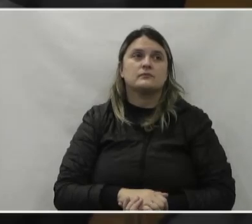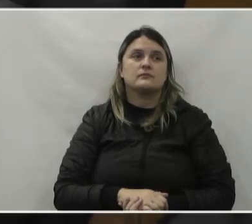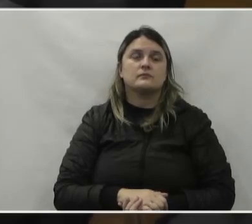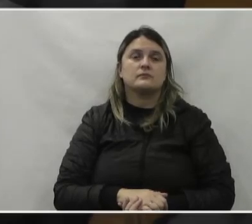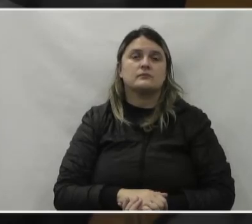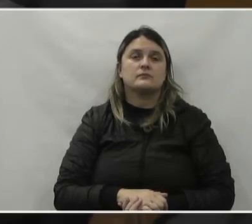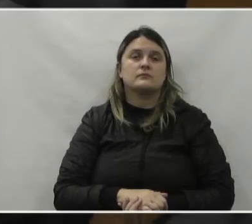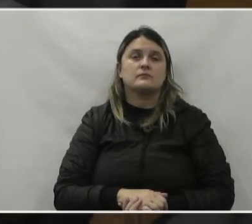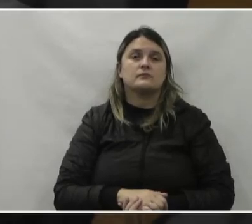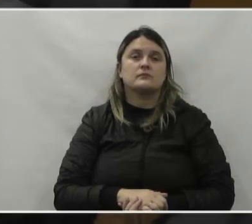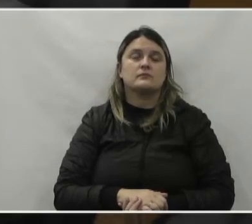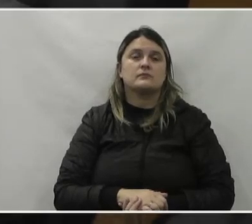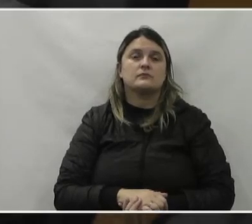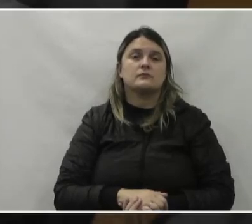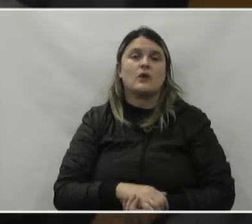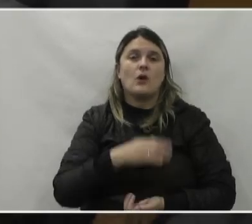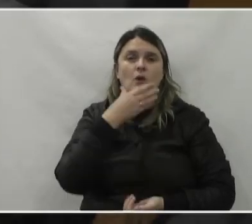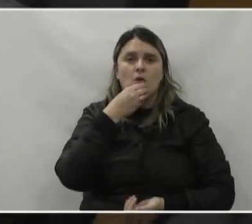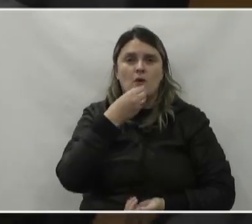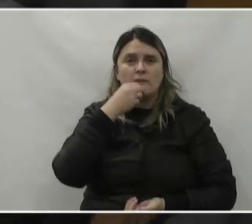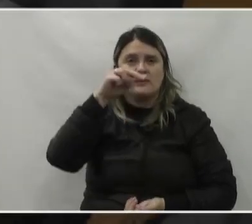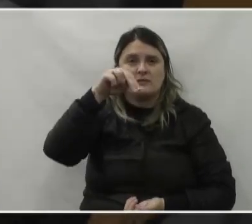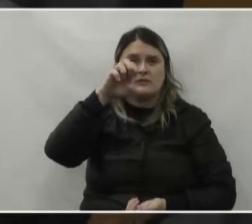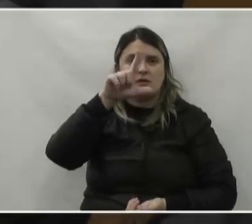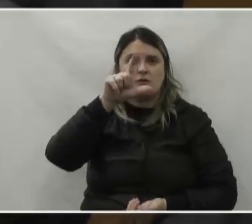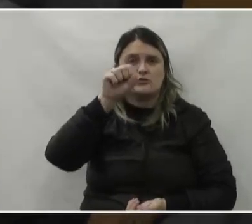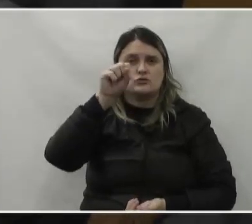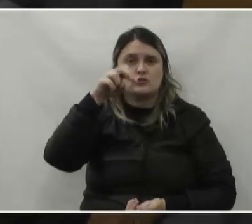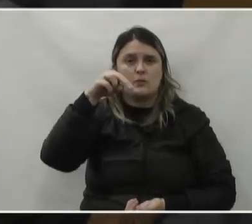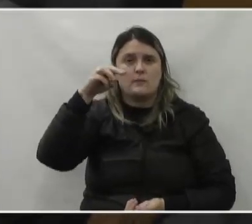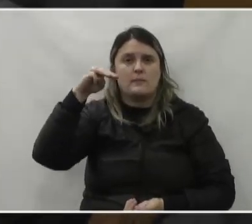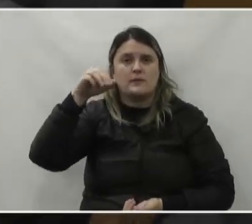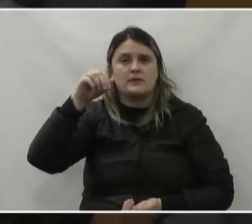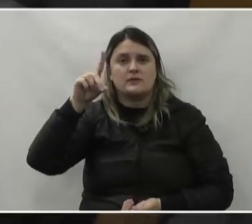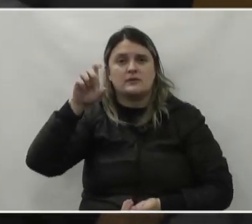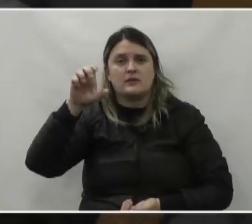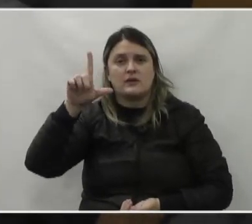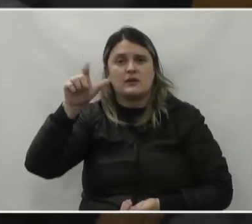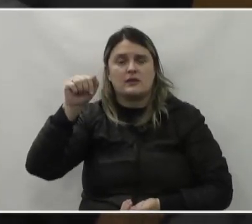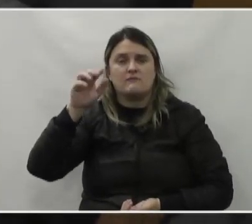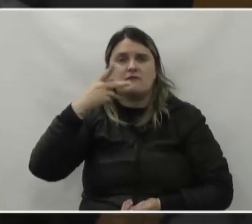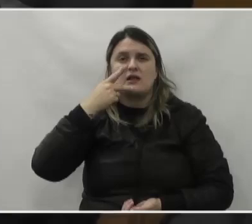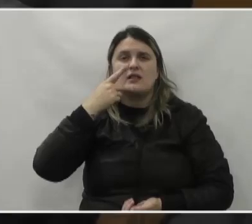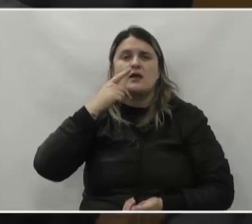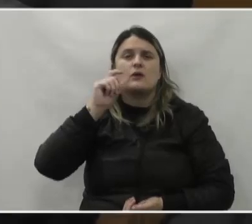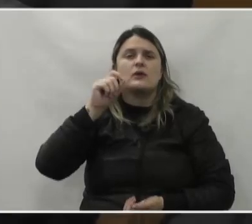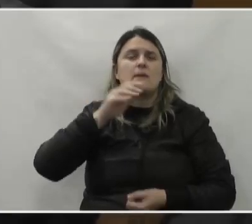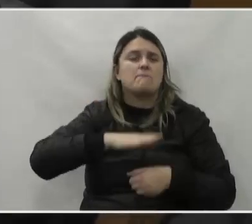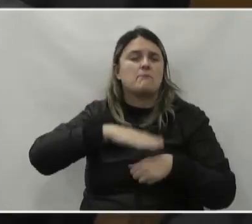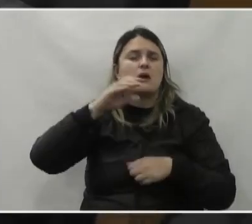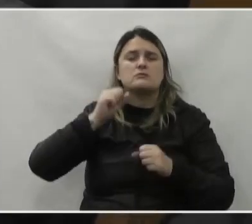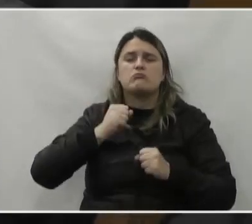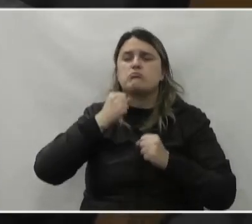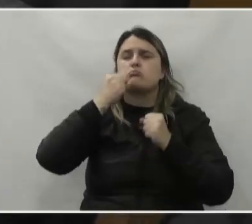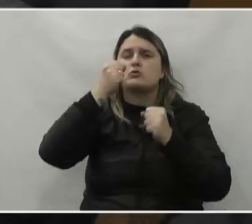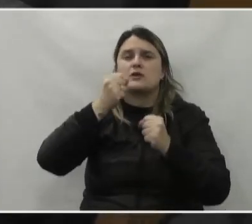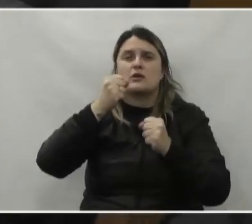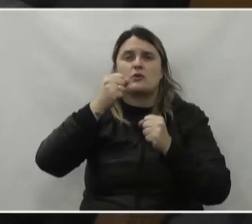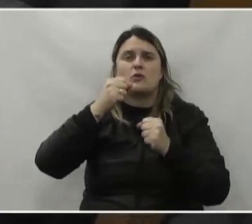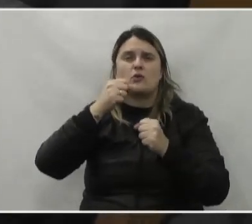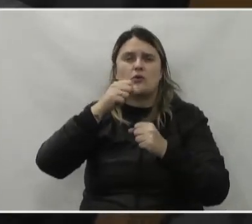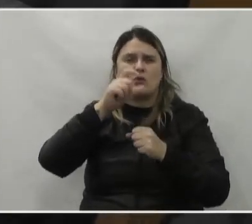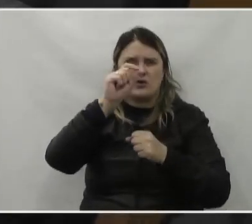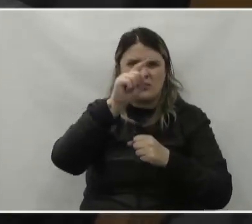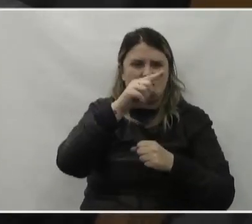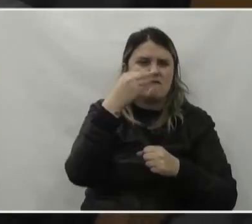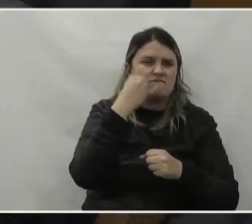Dizia Nelson Mandela, né, vereadora Guga, a arma mais poderosa que nós temos para combater as mazelas